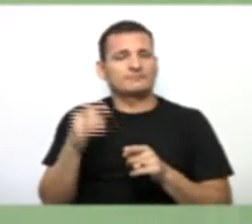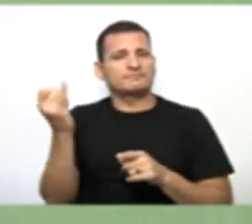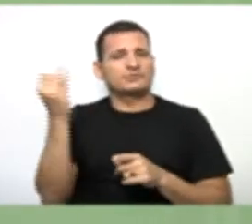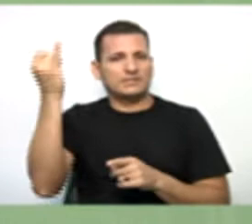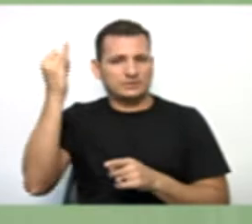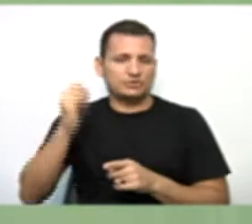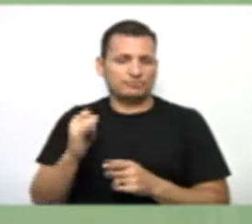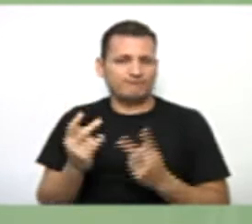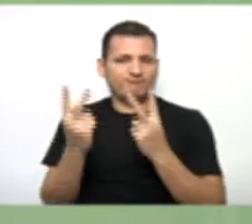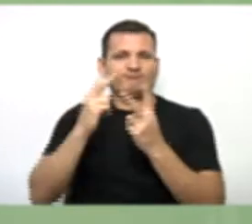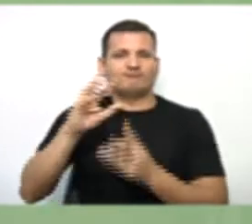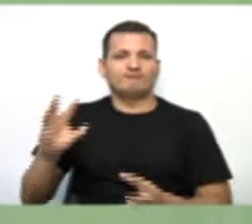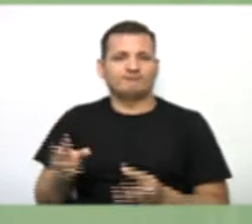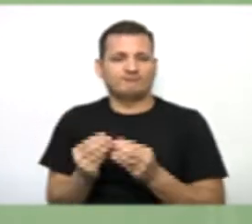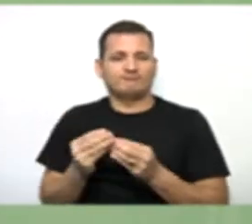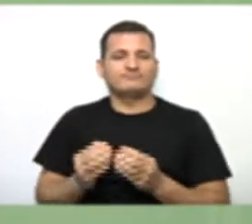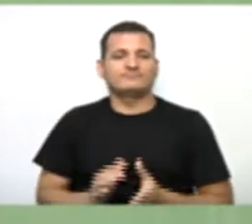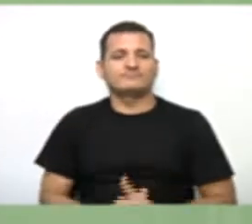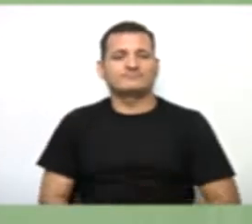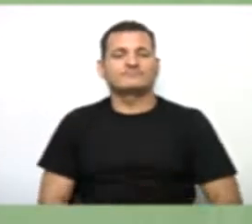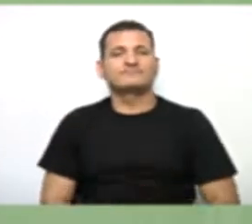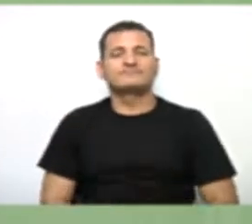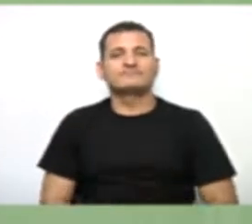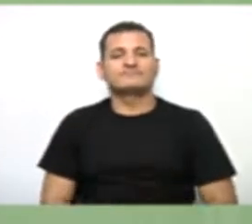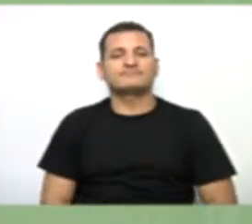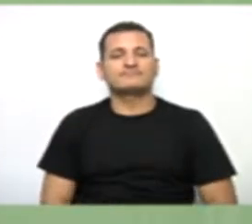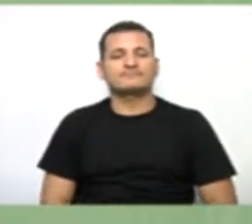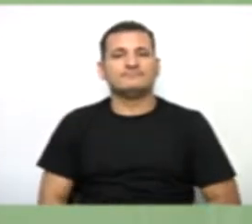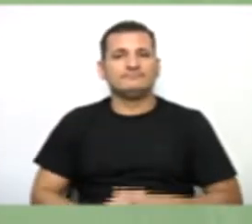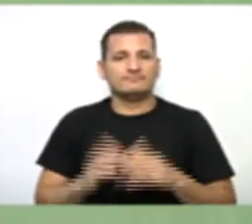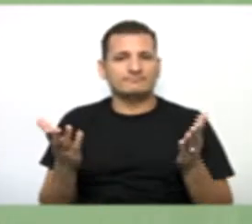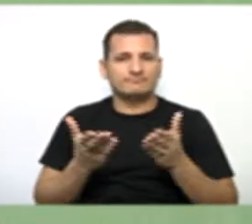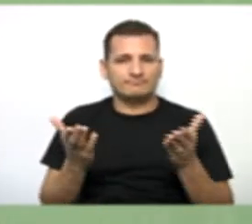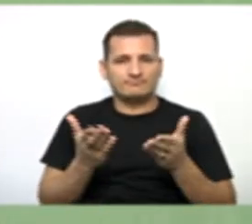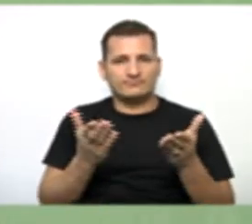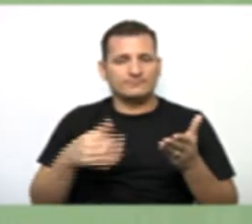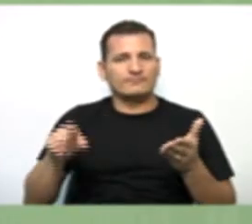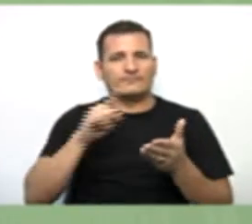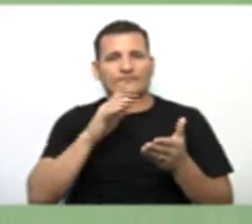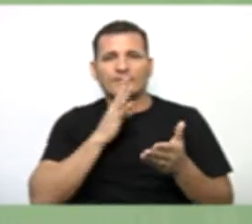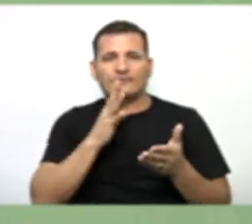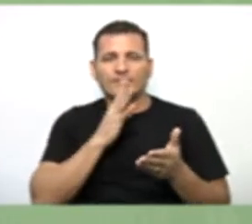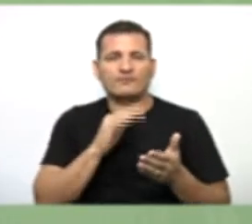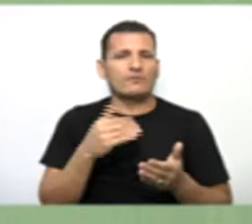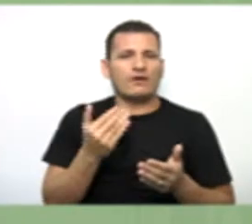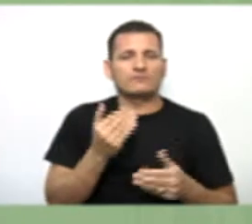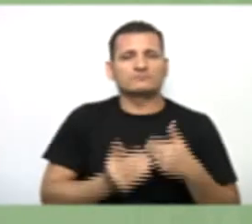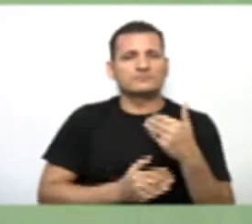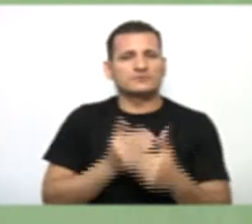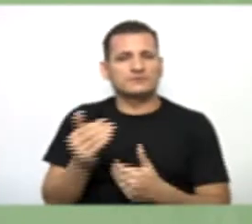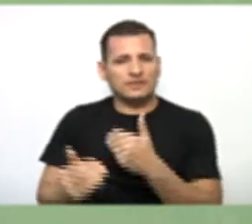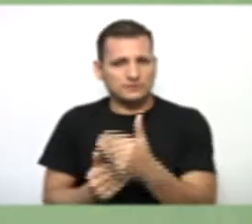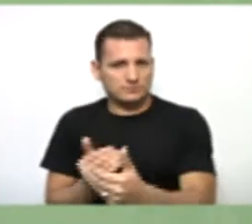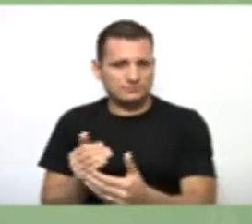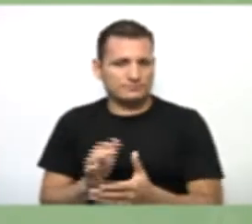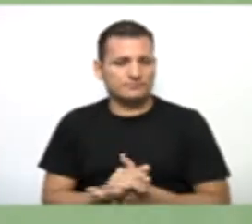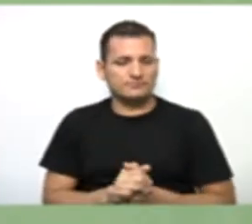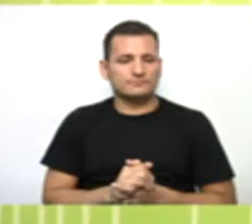valor agregado, tá certo? Então, gente, hoje nós vamos conhecer quais são esses processos. Olha